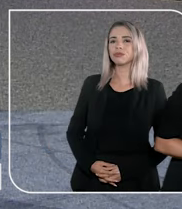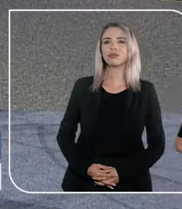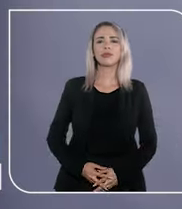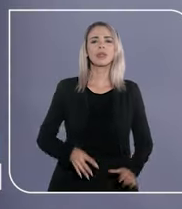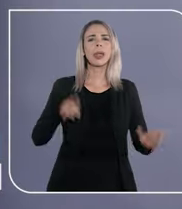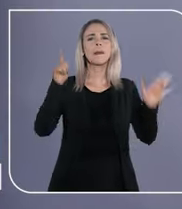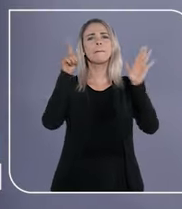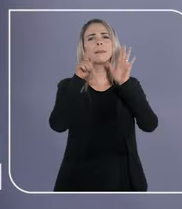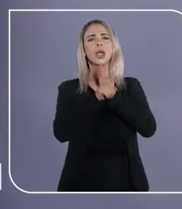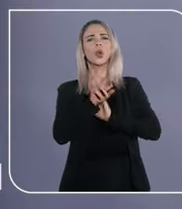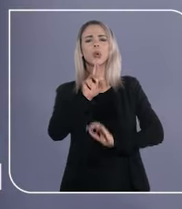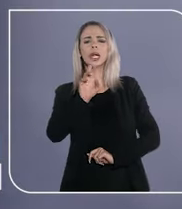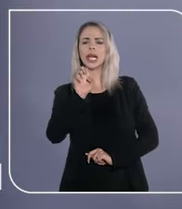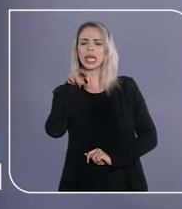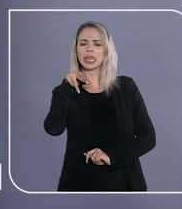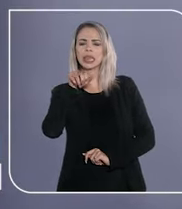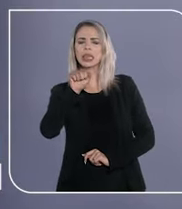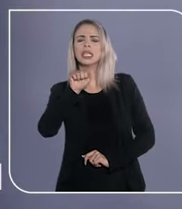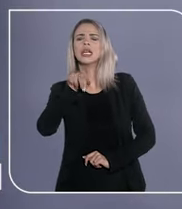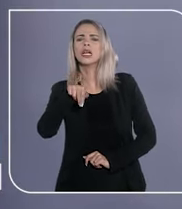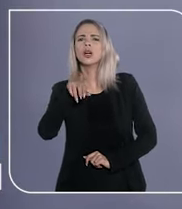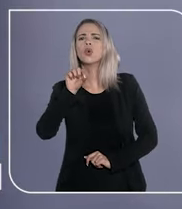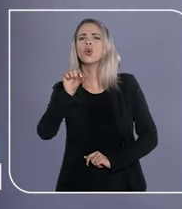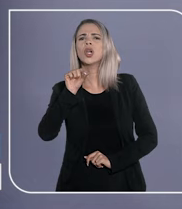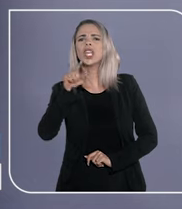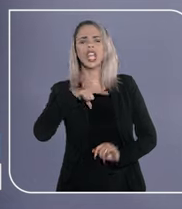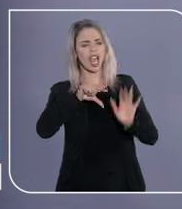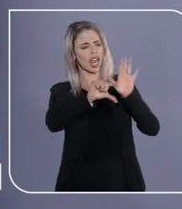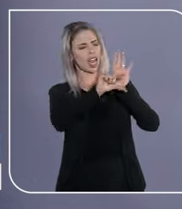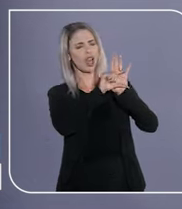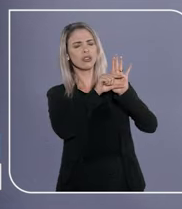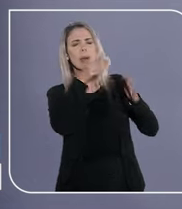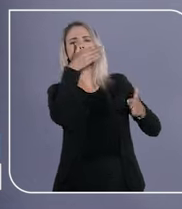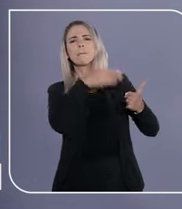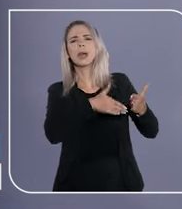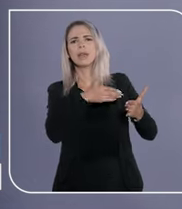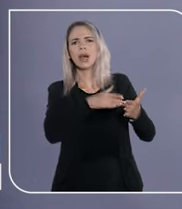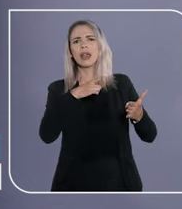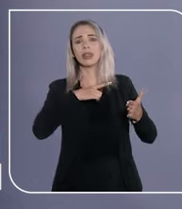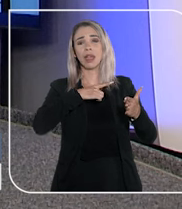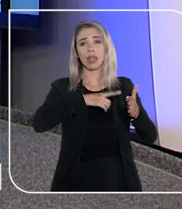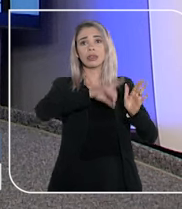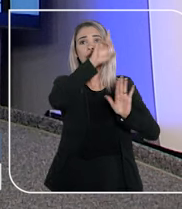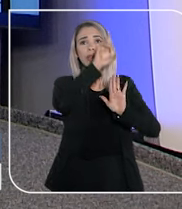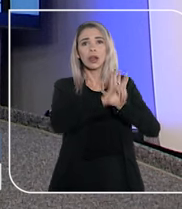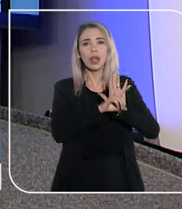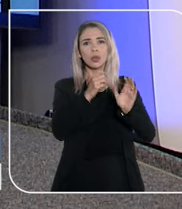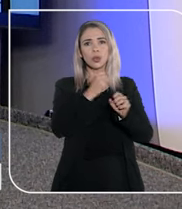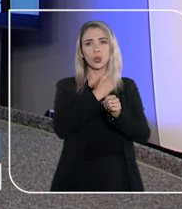chamada cláusula de barreira, porque foi positivada em decreto, o decreto de 2022, né?